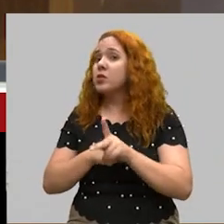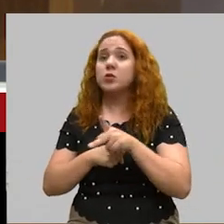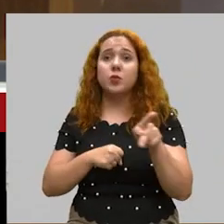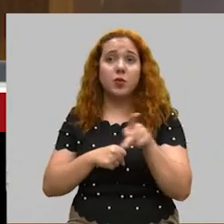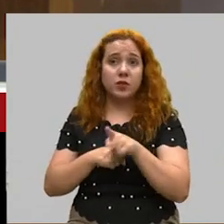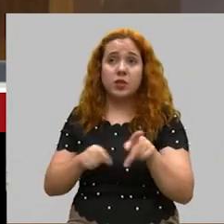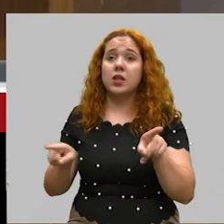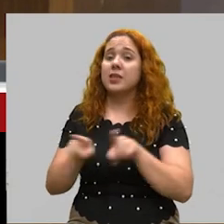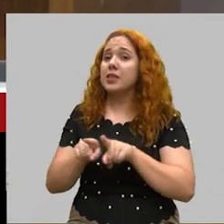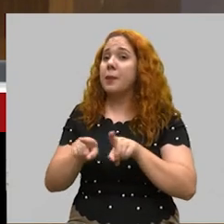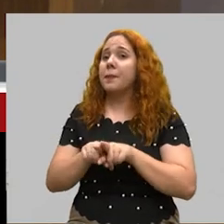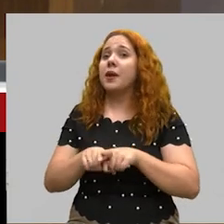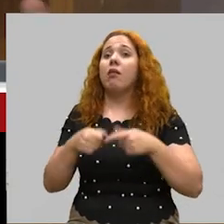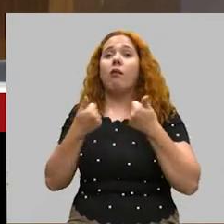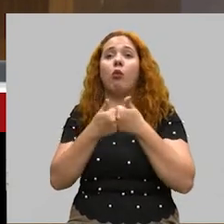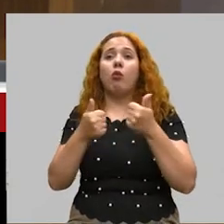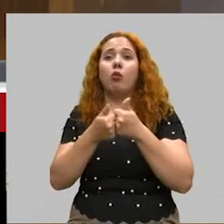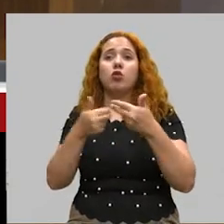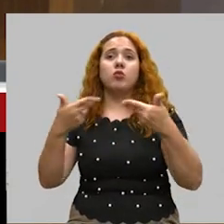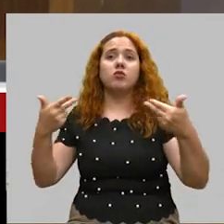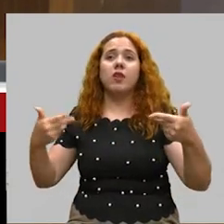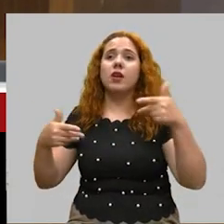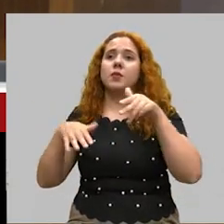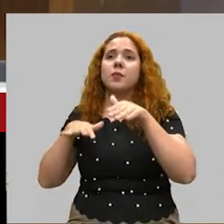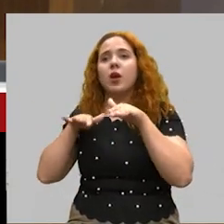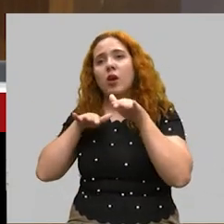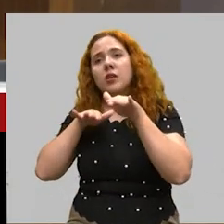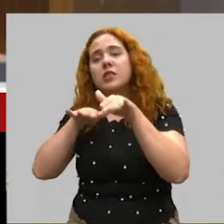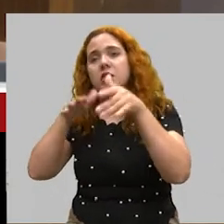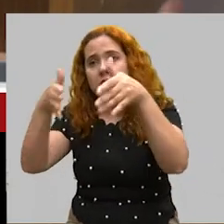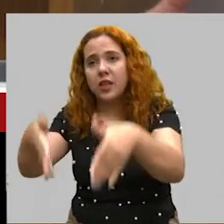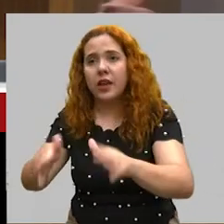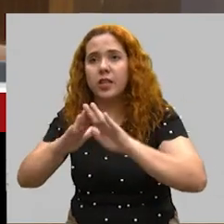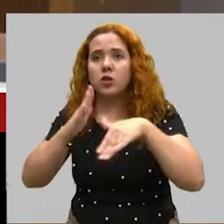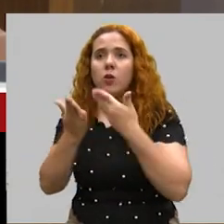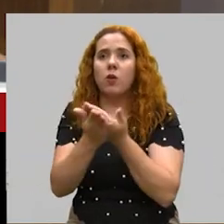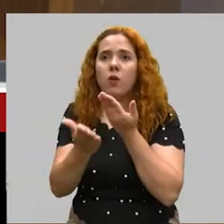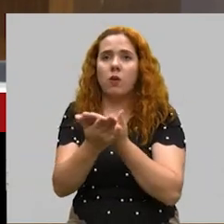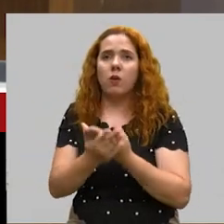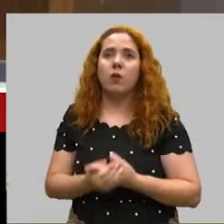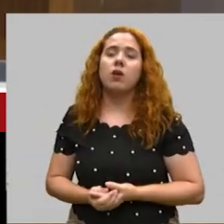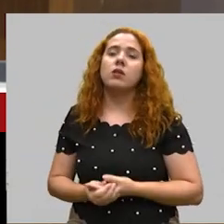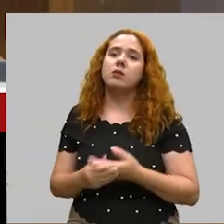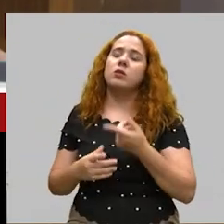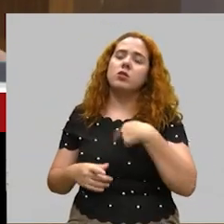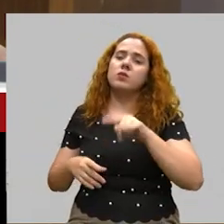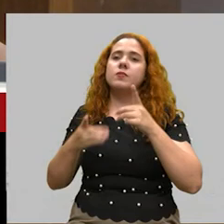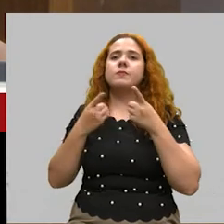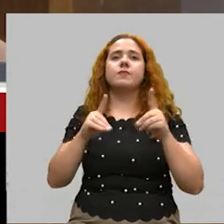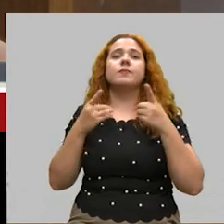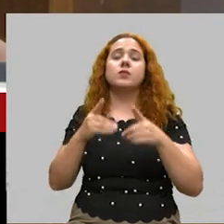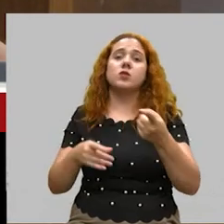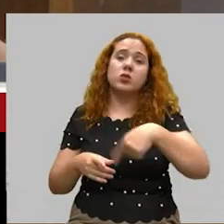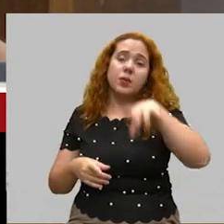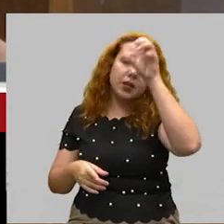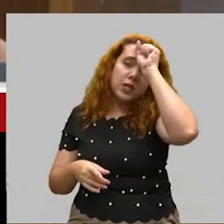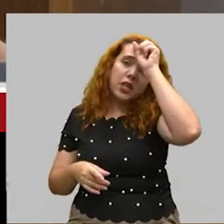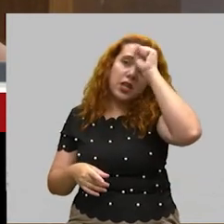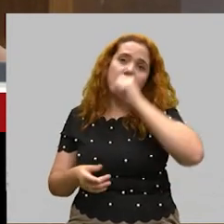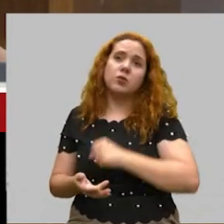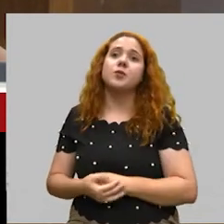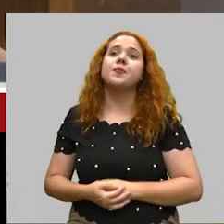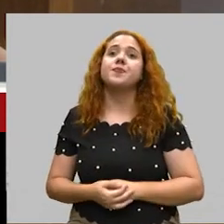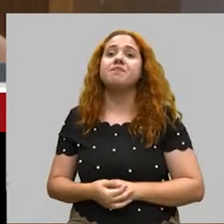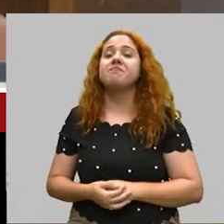transporte escolar então várias coisas que que foram faladas aqui dialogam com que a gente tem pensado né a gente tem aprendido muito nesses